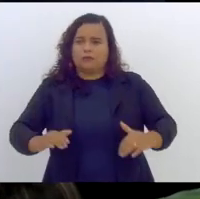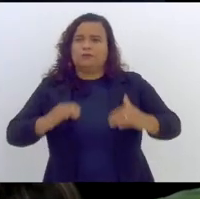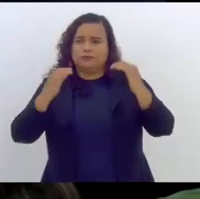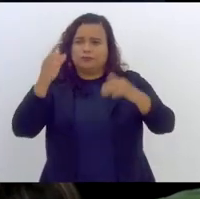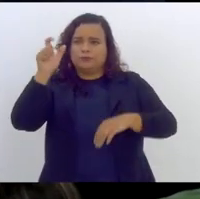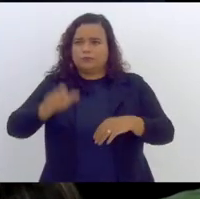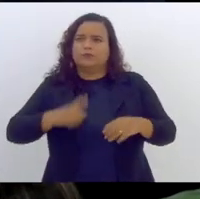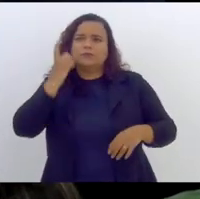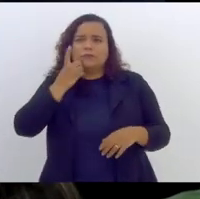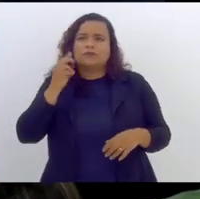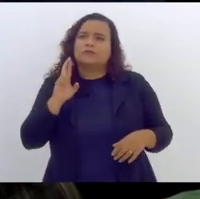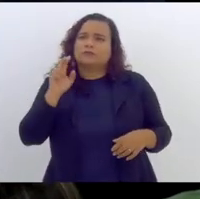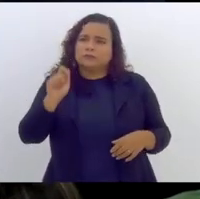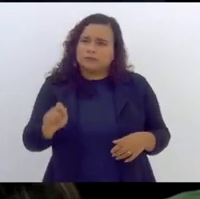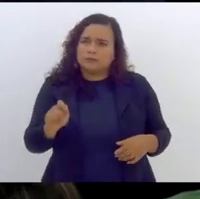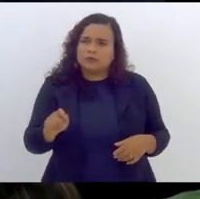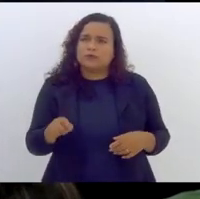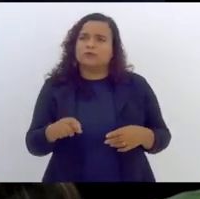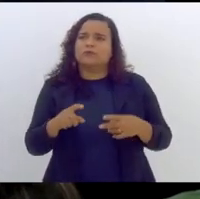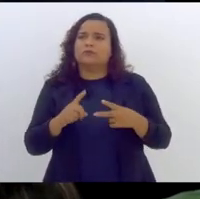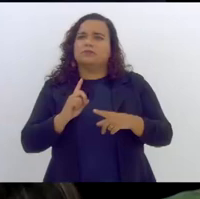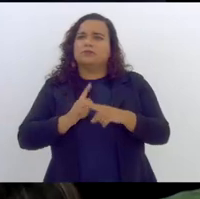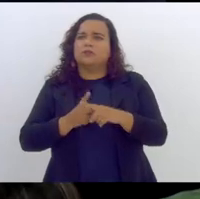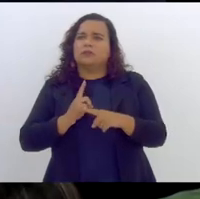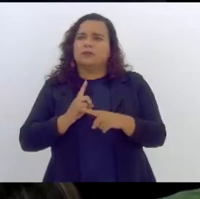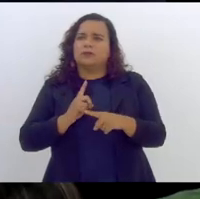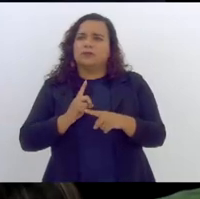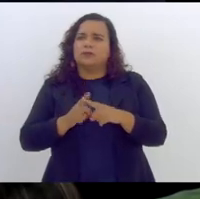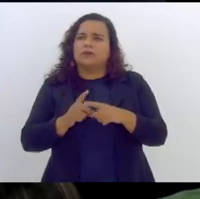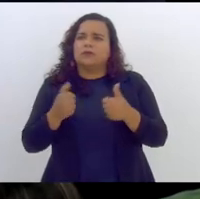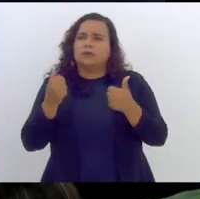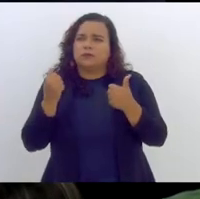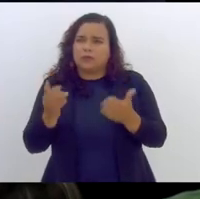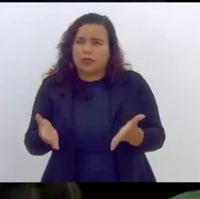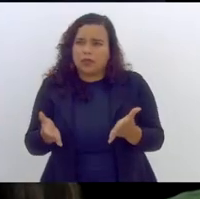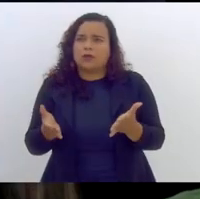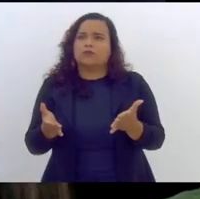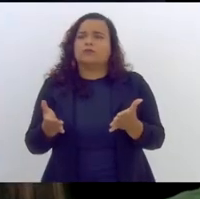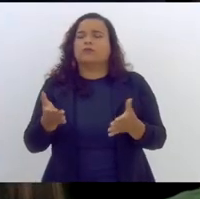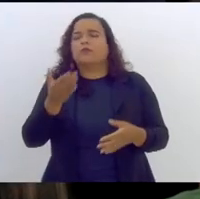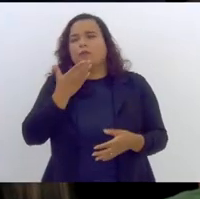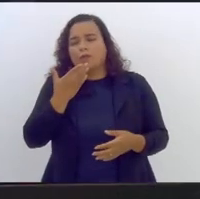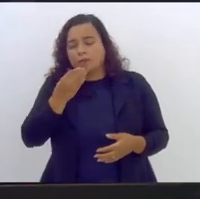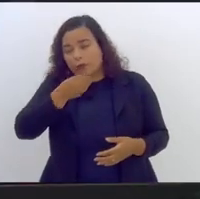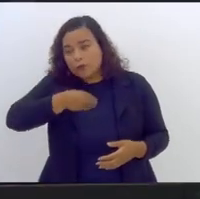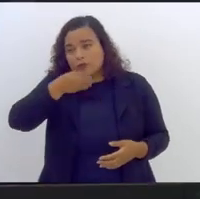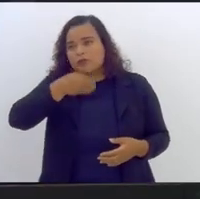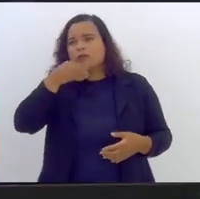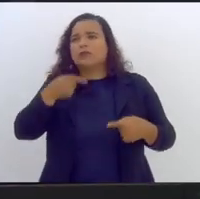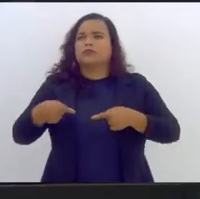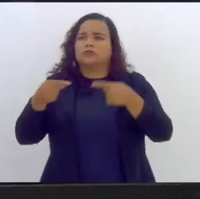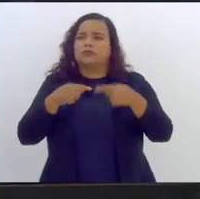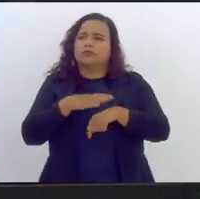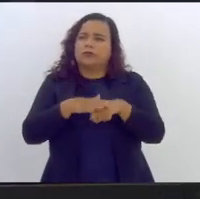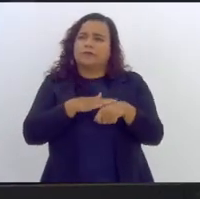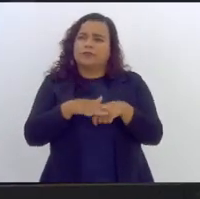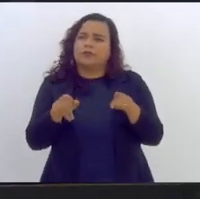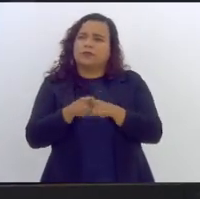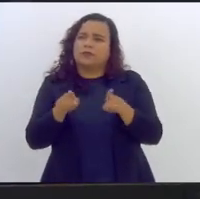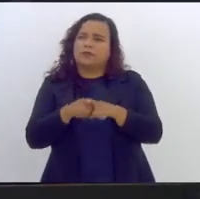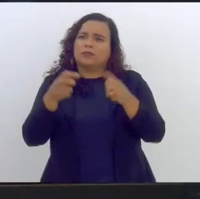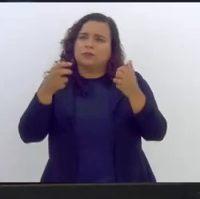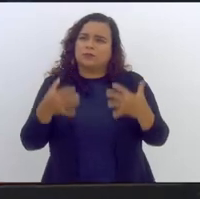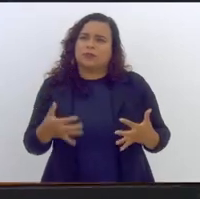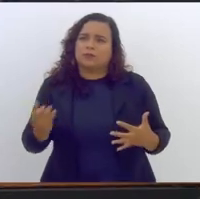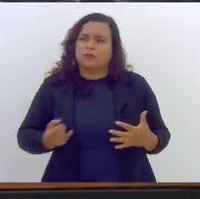do deputado Rodrigo Amorim porque nos proporcionou esse momento essa oportunidade de discussão e salientar